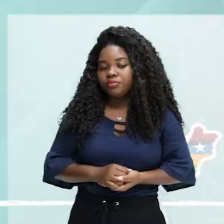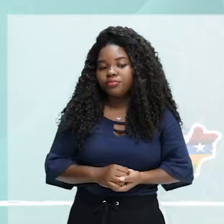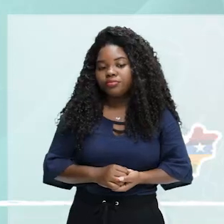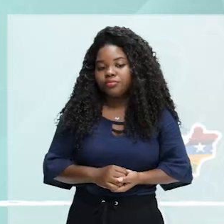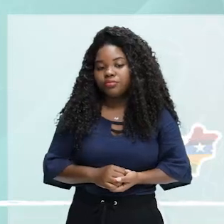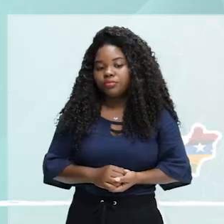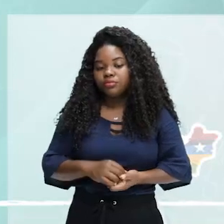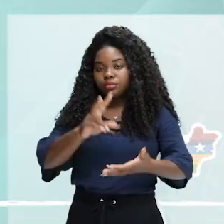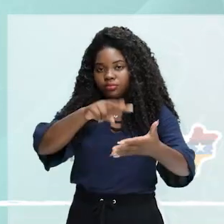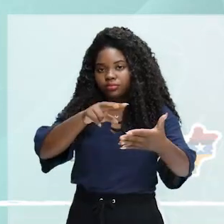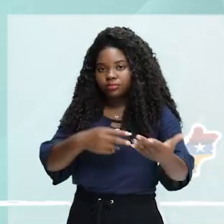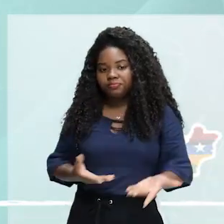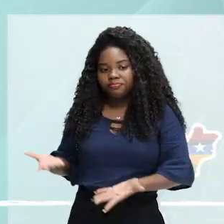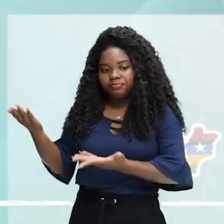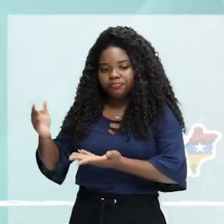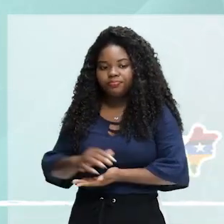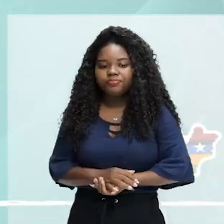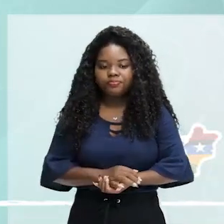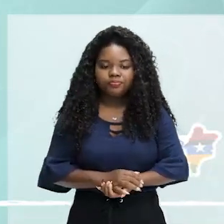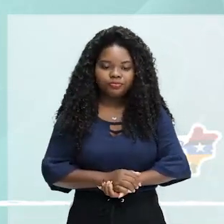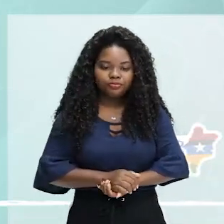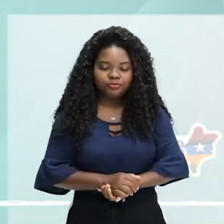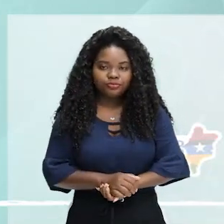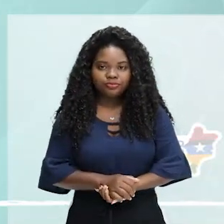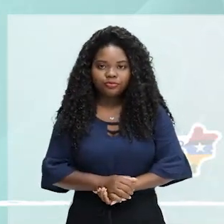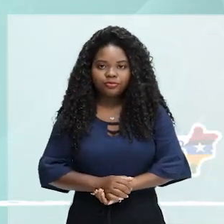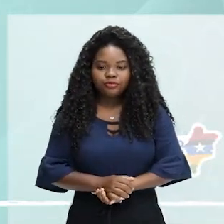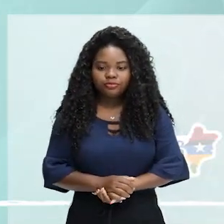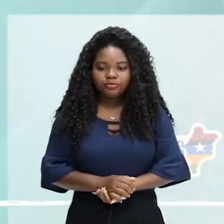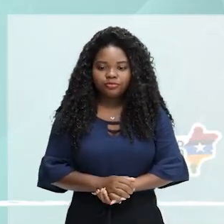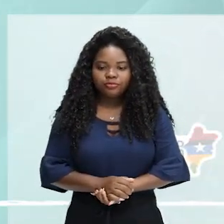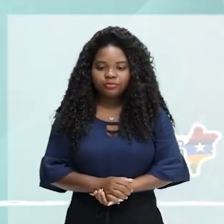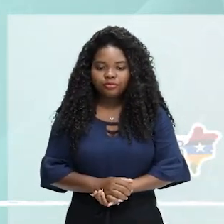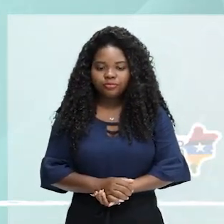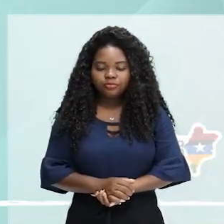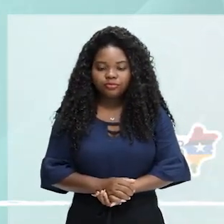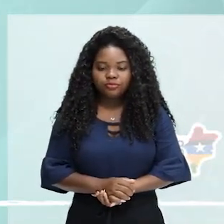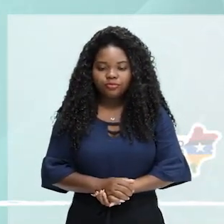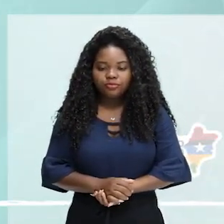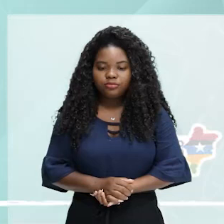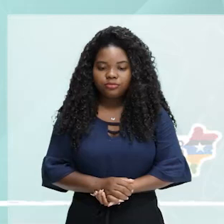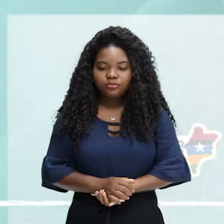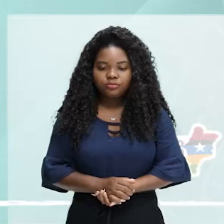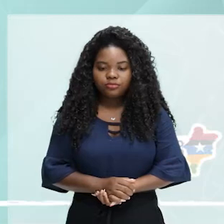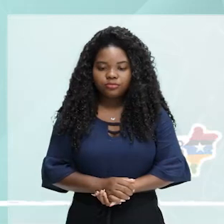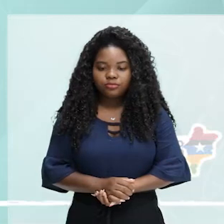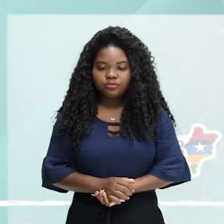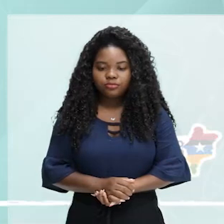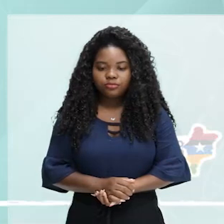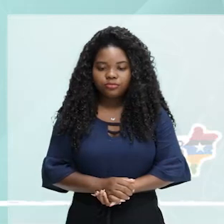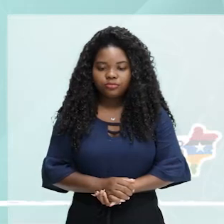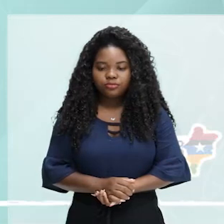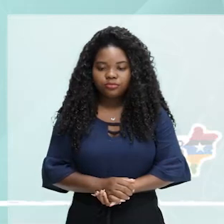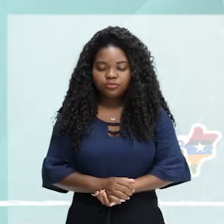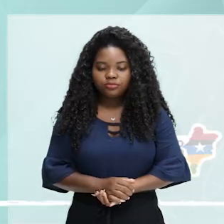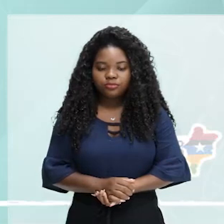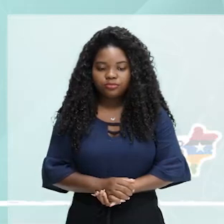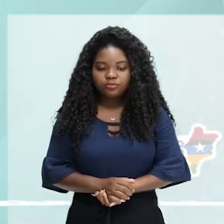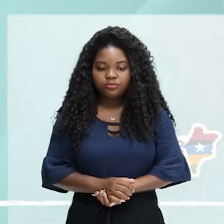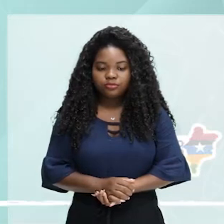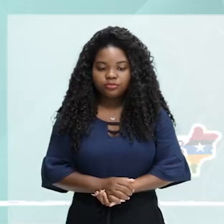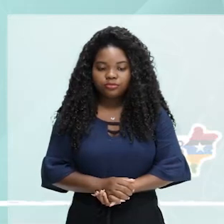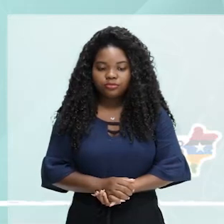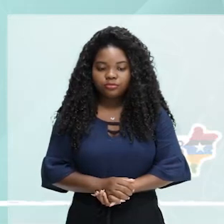agora. Leia comigo. Ó. O dono de um pequeno sítio, amigo do grande poeta Olavo